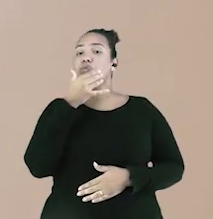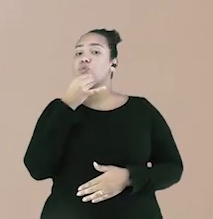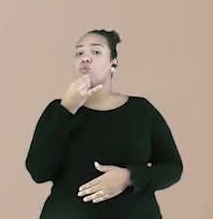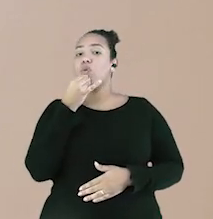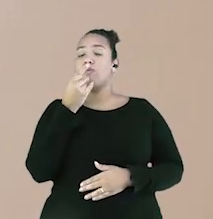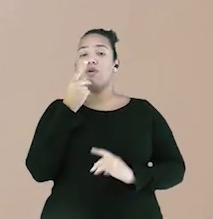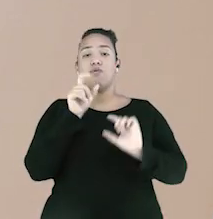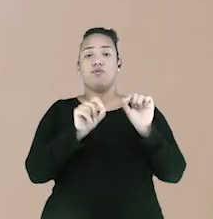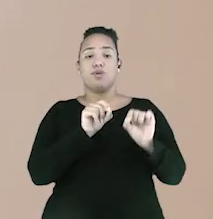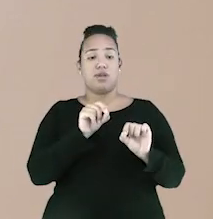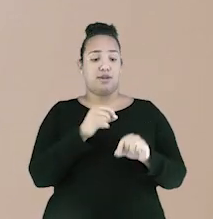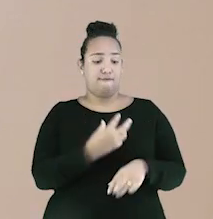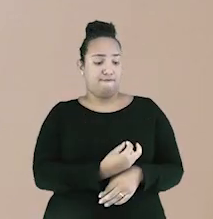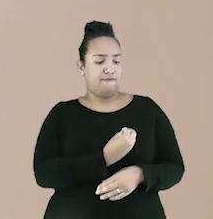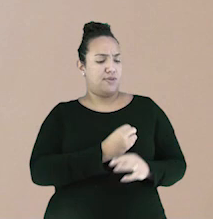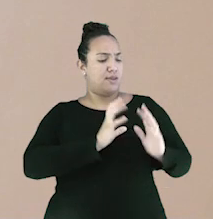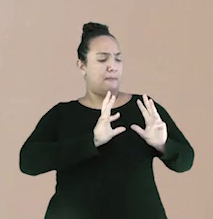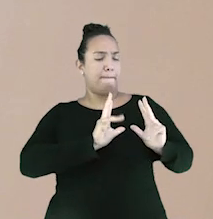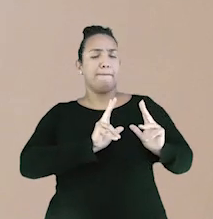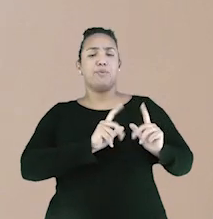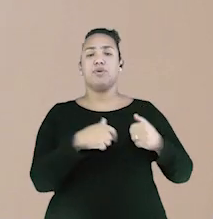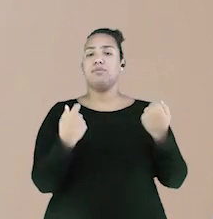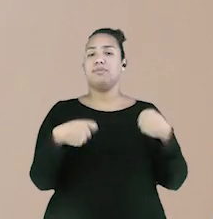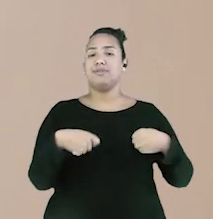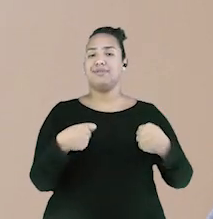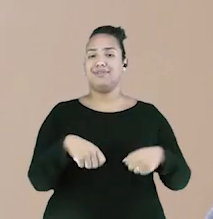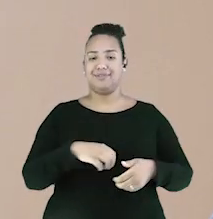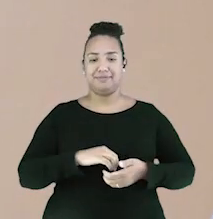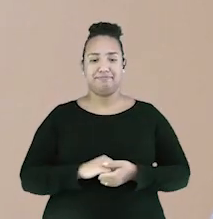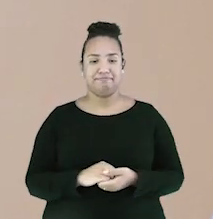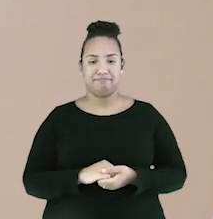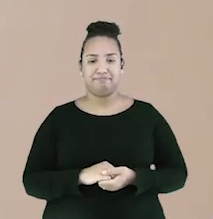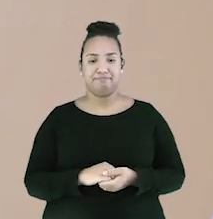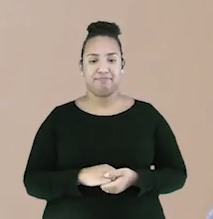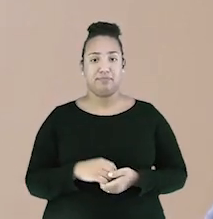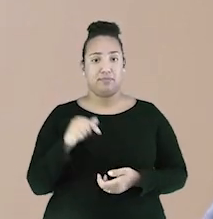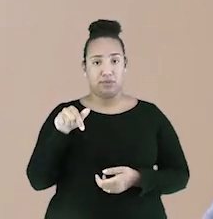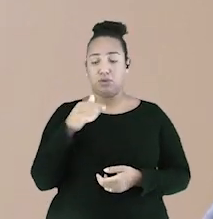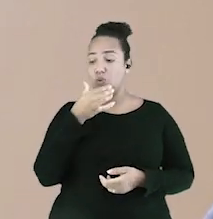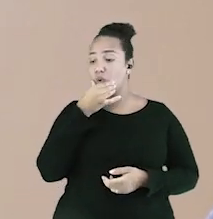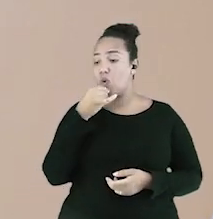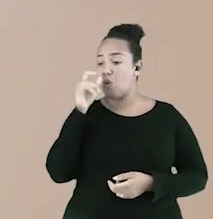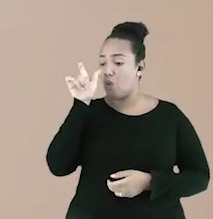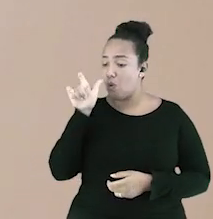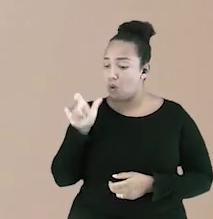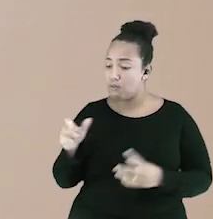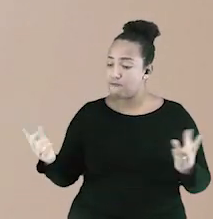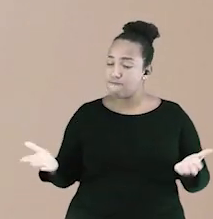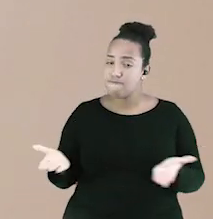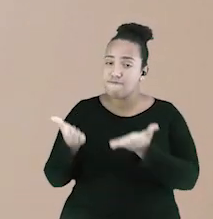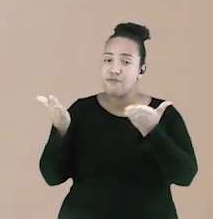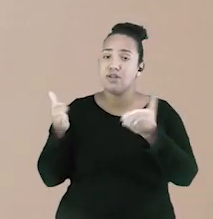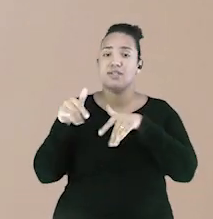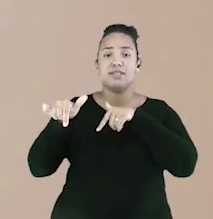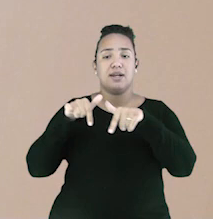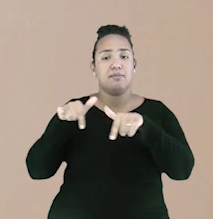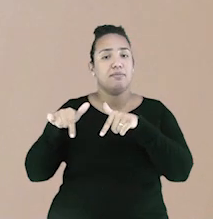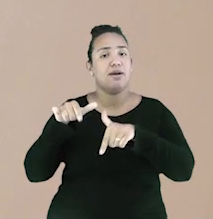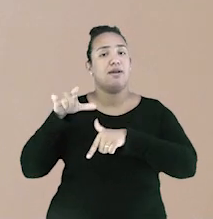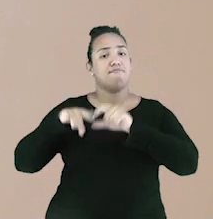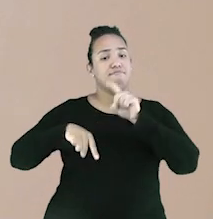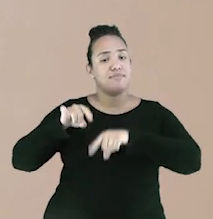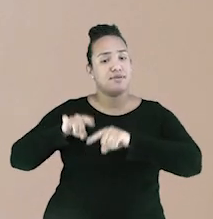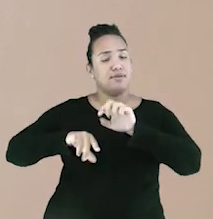vida pura, eles foram chamados de puritanos. O calvinismo valoriza o trabalho e os seus frutos como um acúmulo